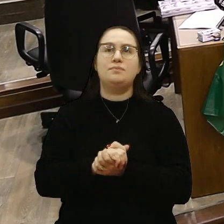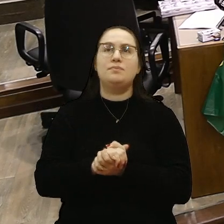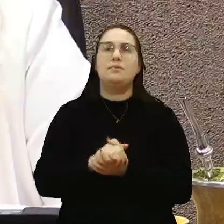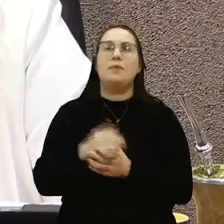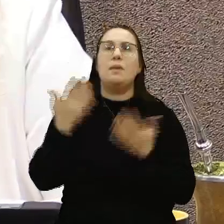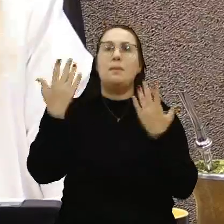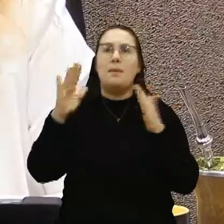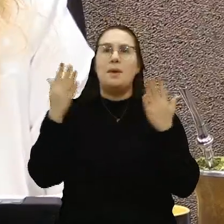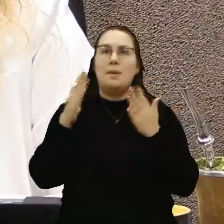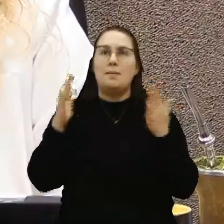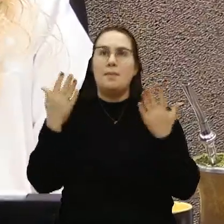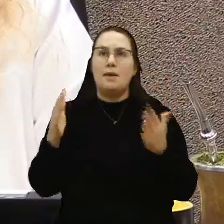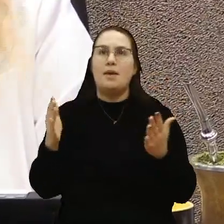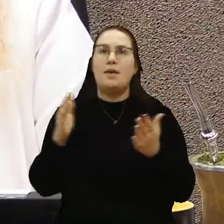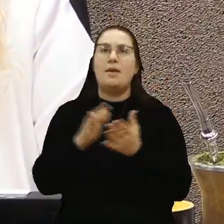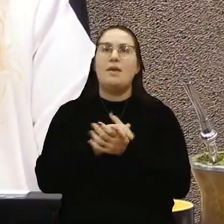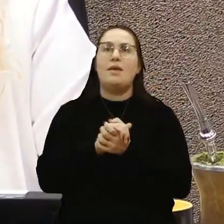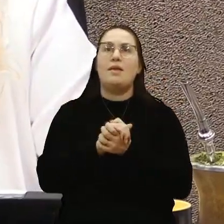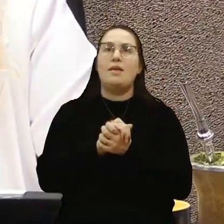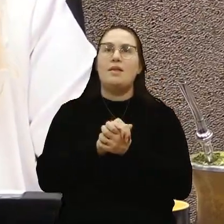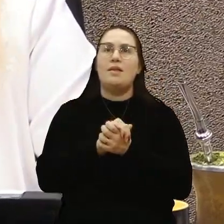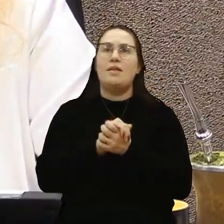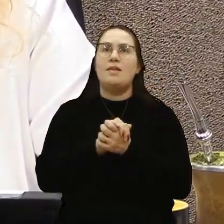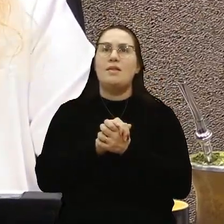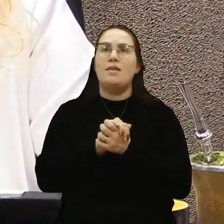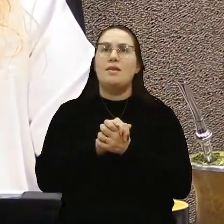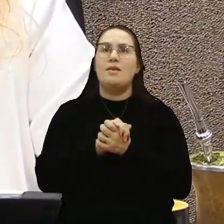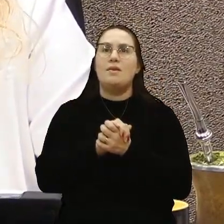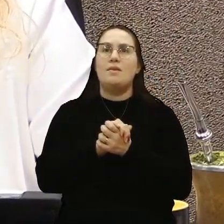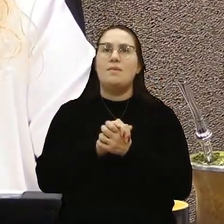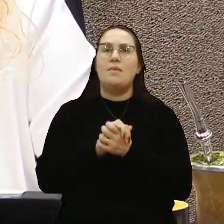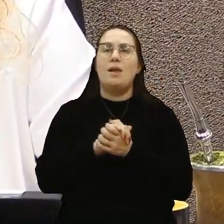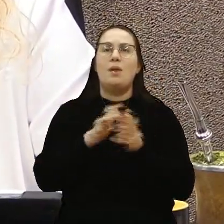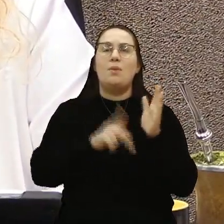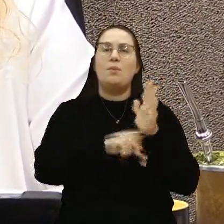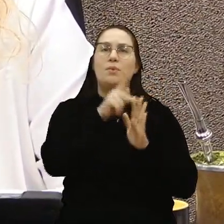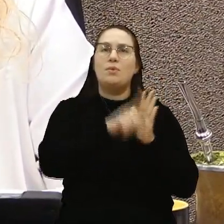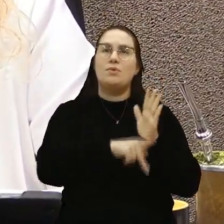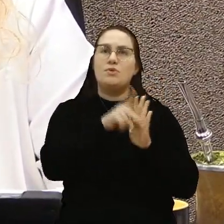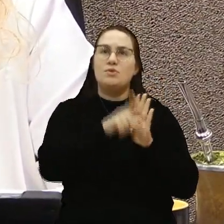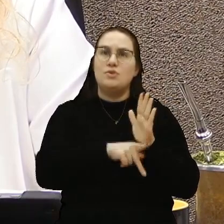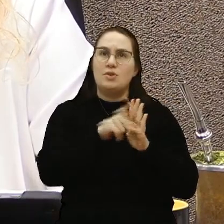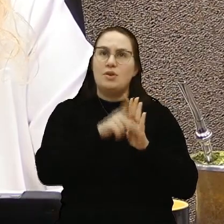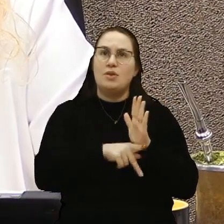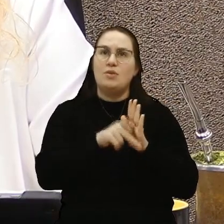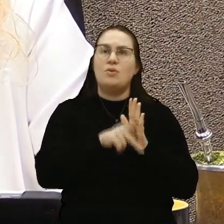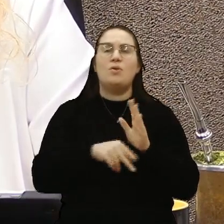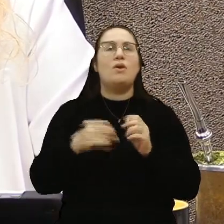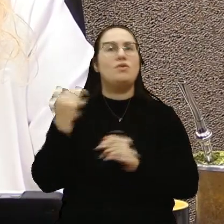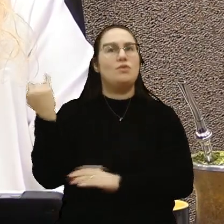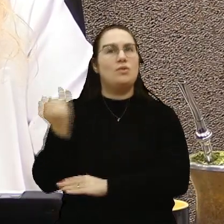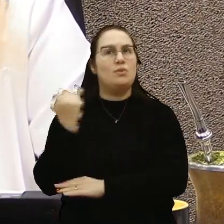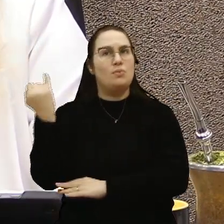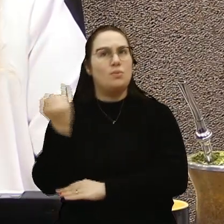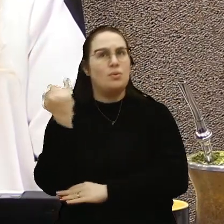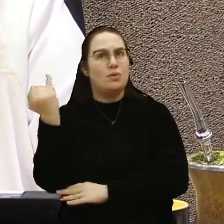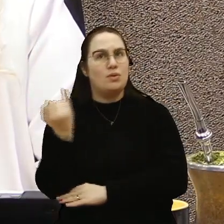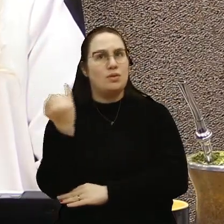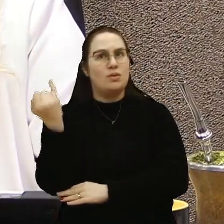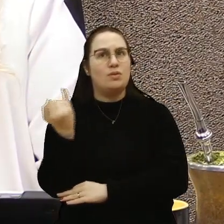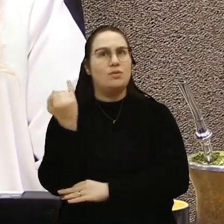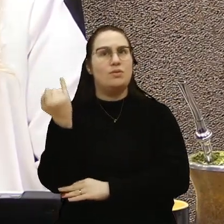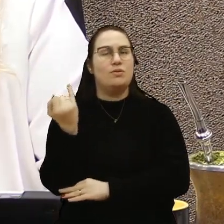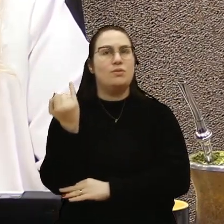senhora, parabenizar a minha colega Daiane aqui pelo projeto. Acho ele muito importante, muito